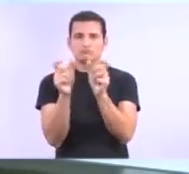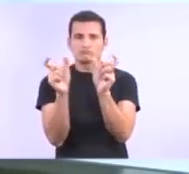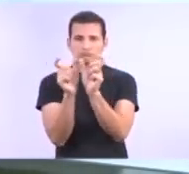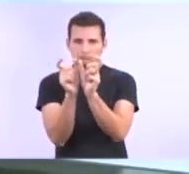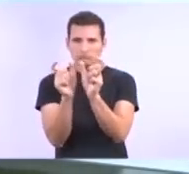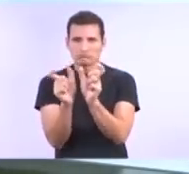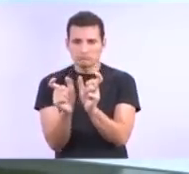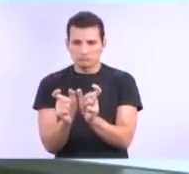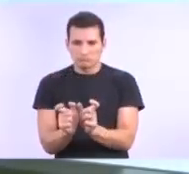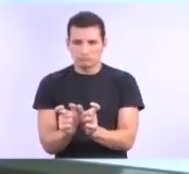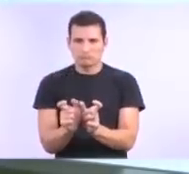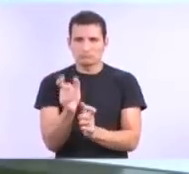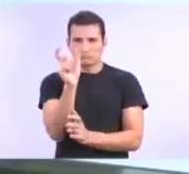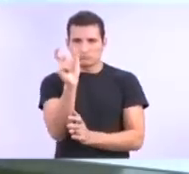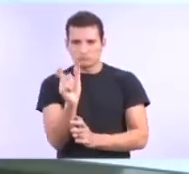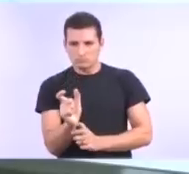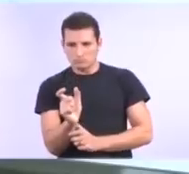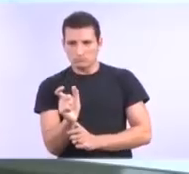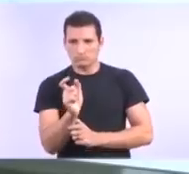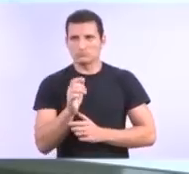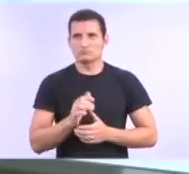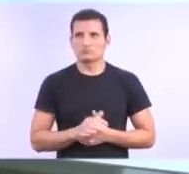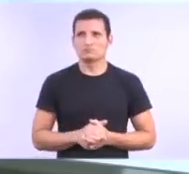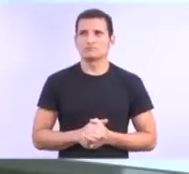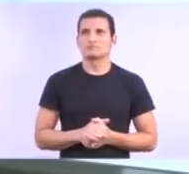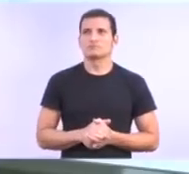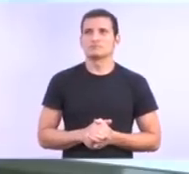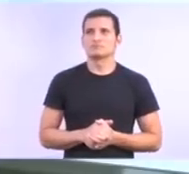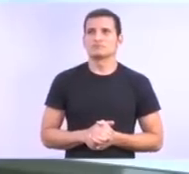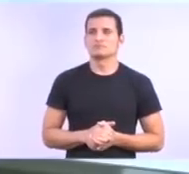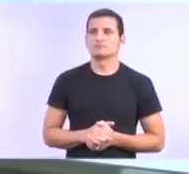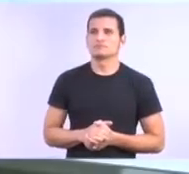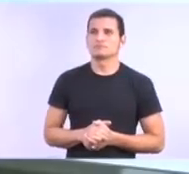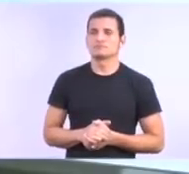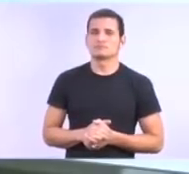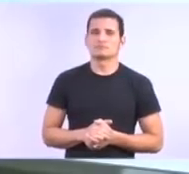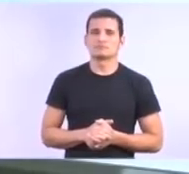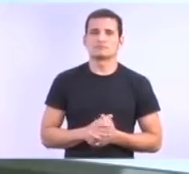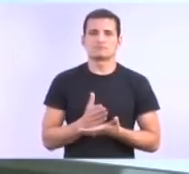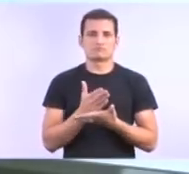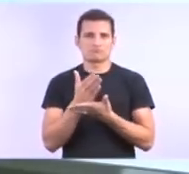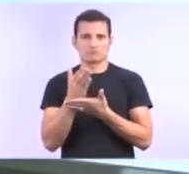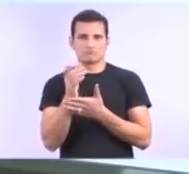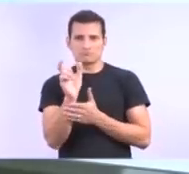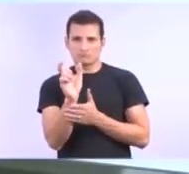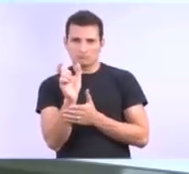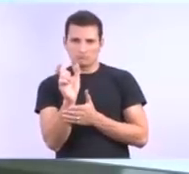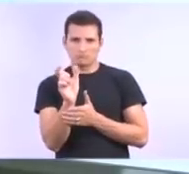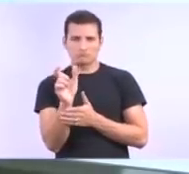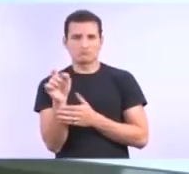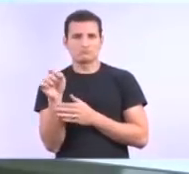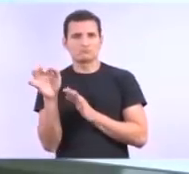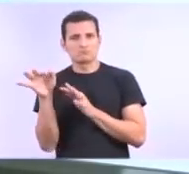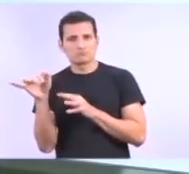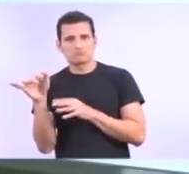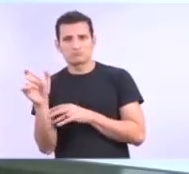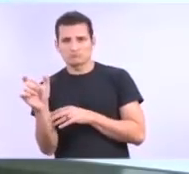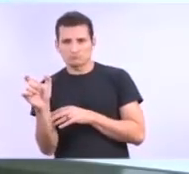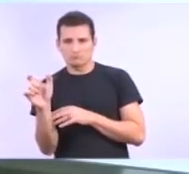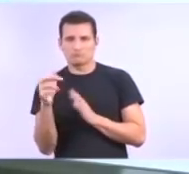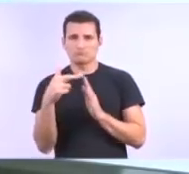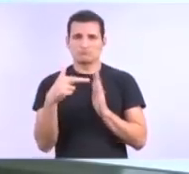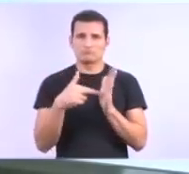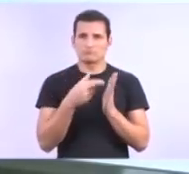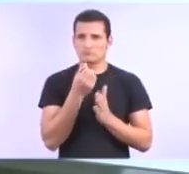líquida. Imagina ficar um nome muito grande, né? Aonde inicia uma palavra, onde termina outra palavra. Uma regrinha muito